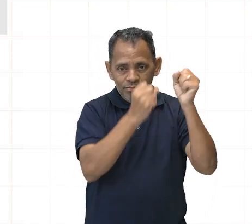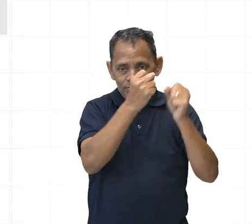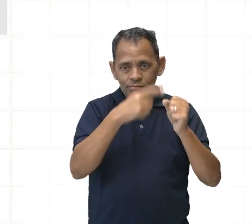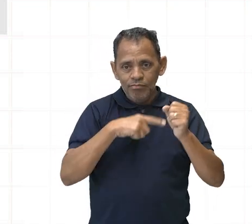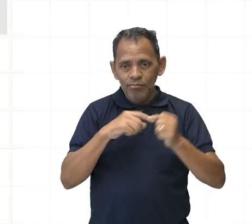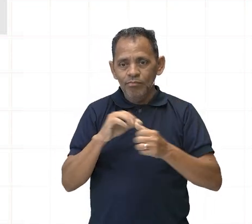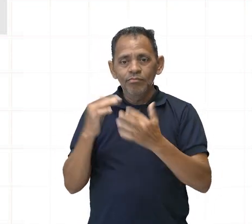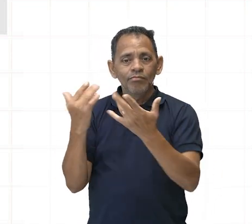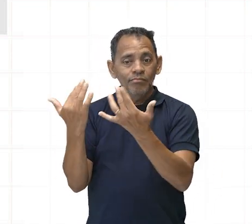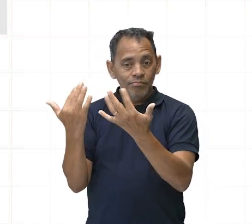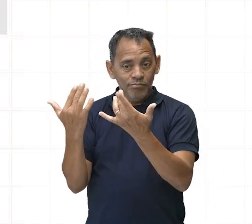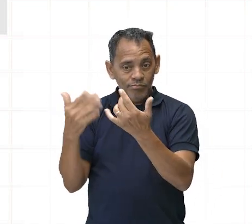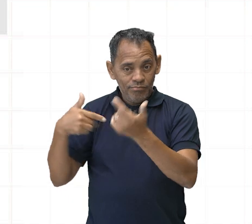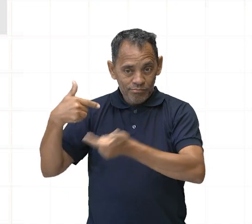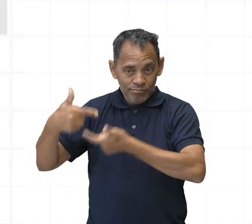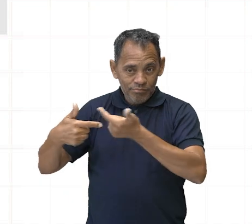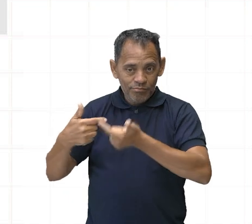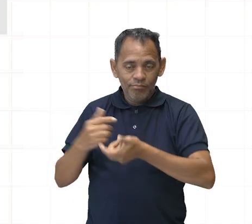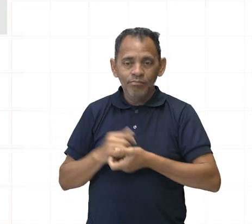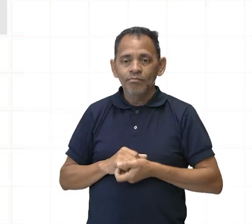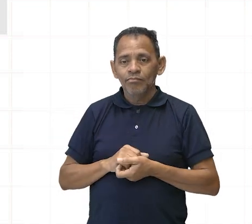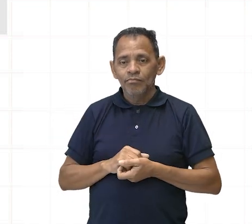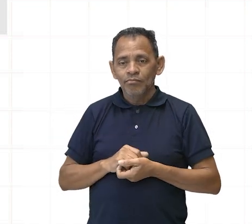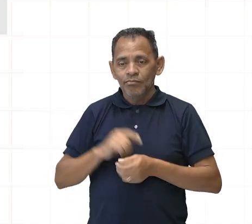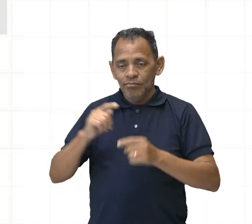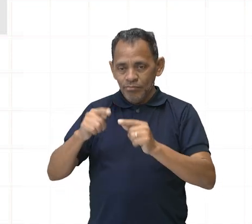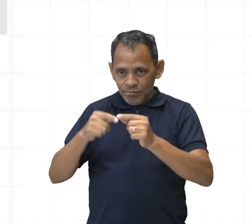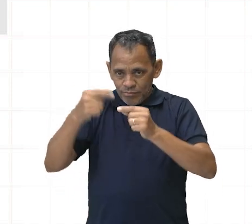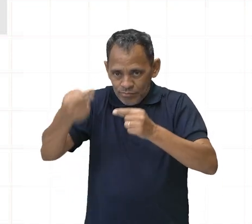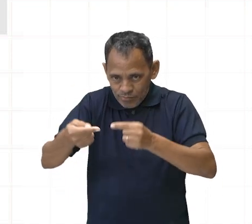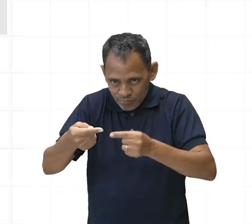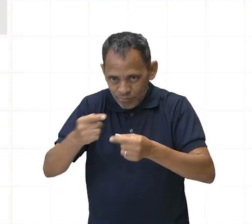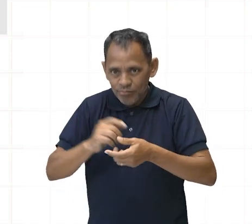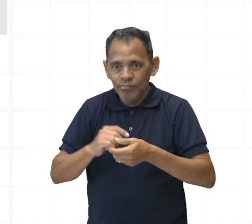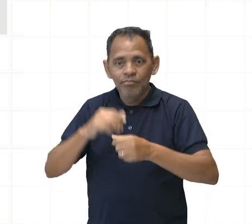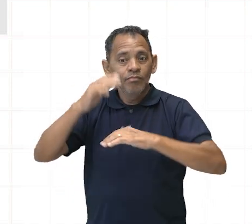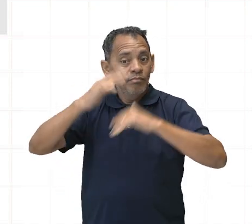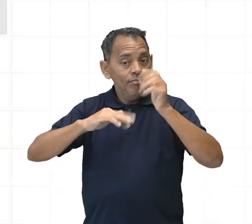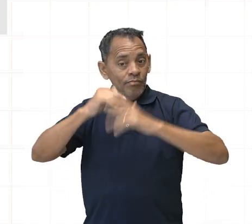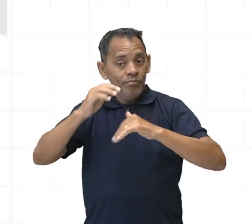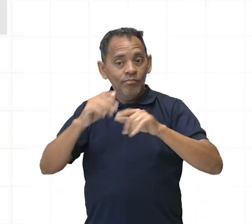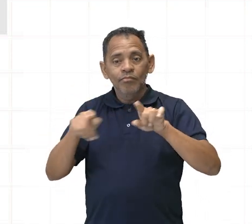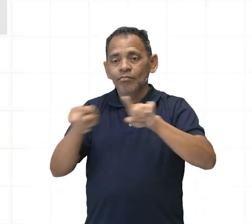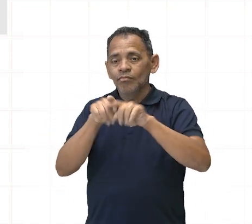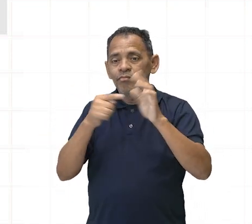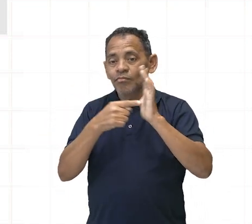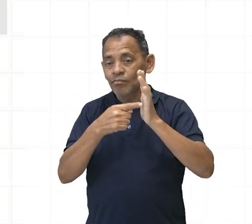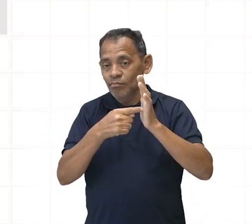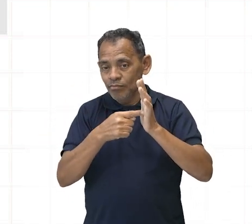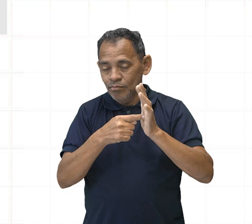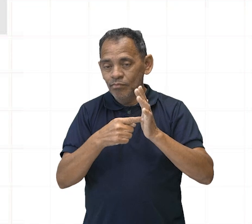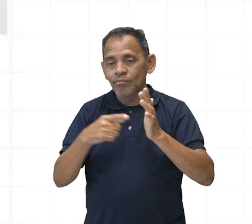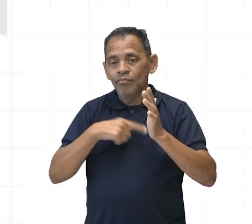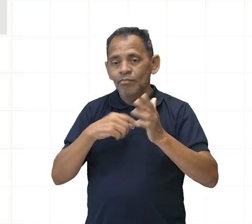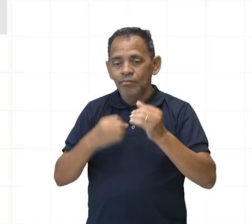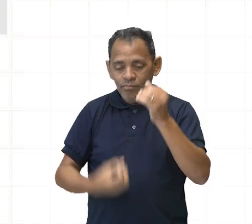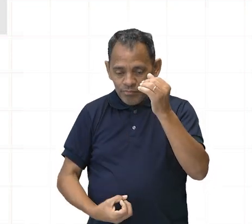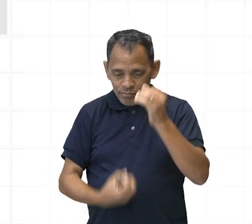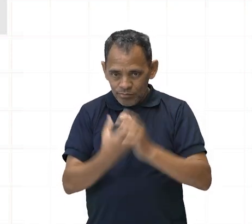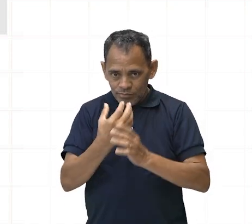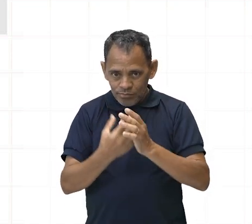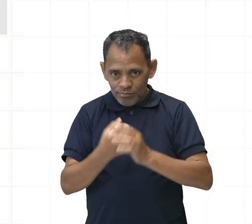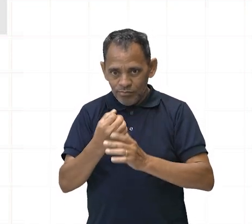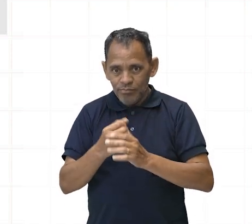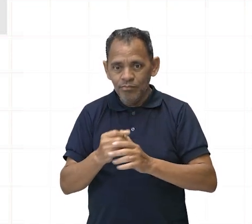trabalho manual, que se tornou um pouco mais especializado e mecanizado, que acabou levando o quê? Ao surgimento de